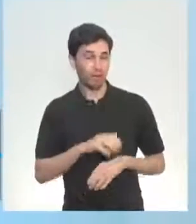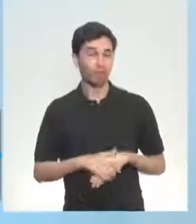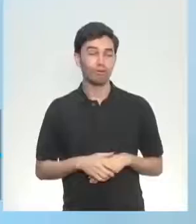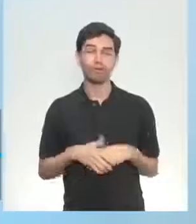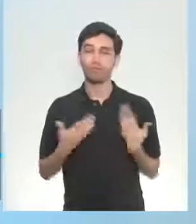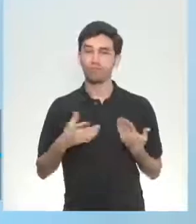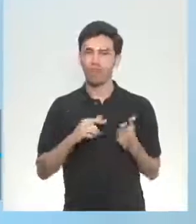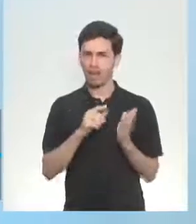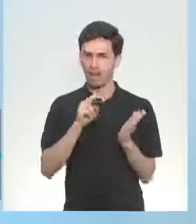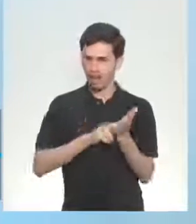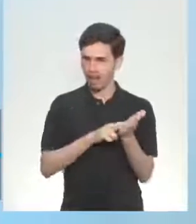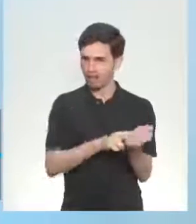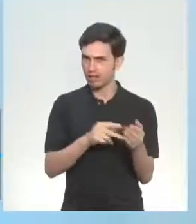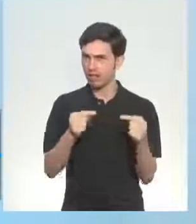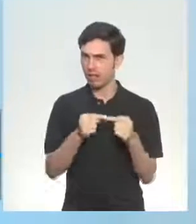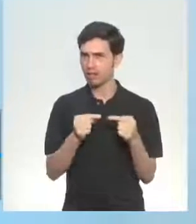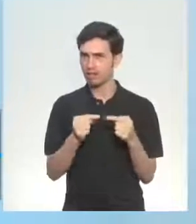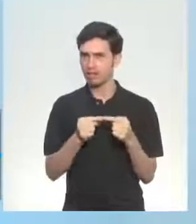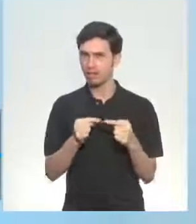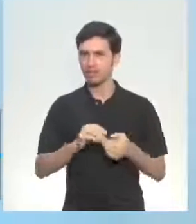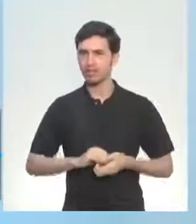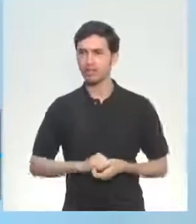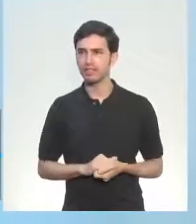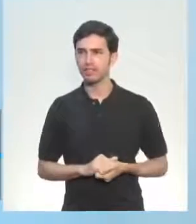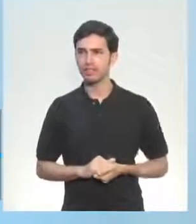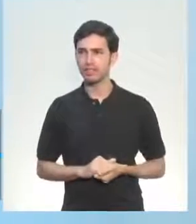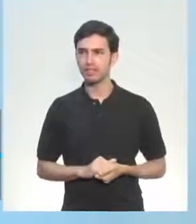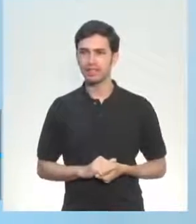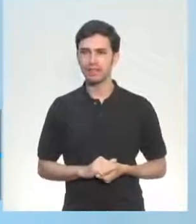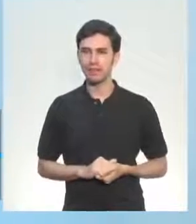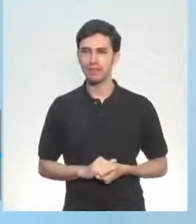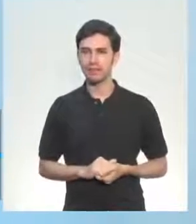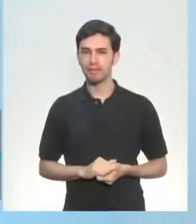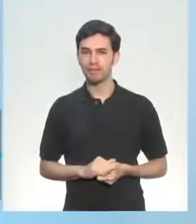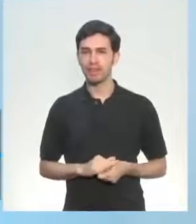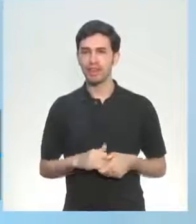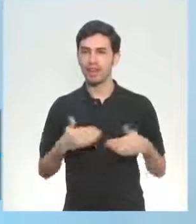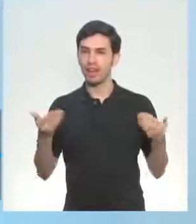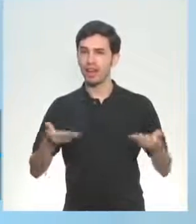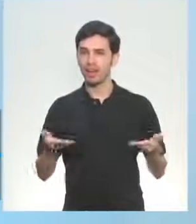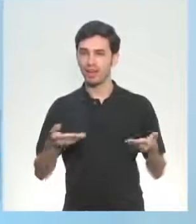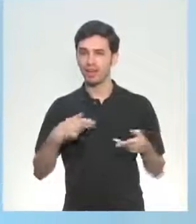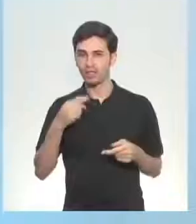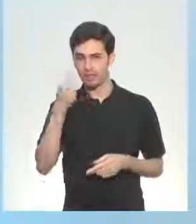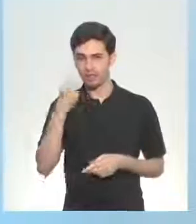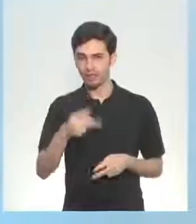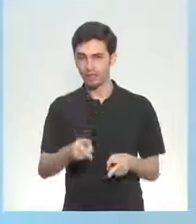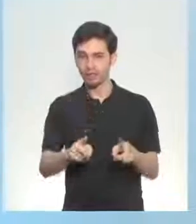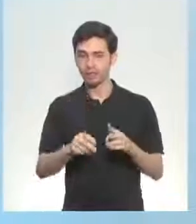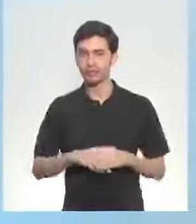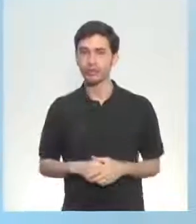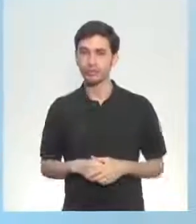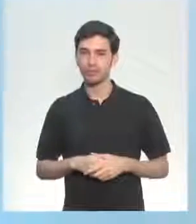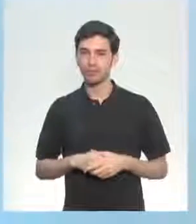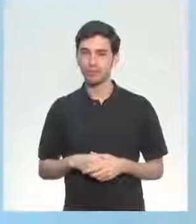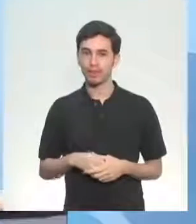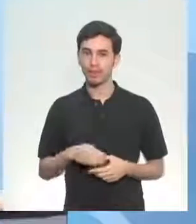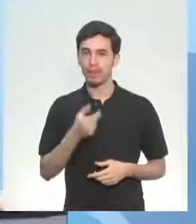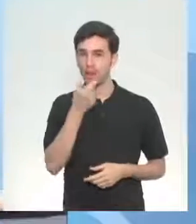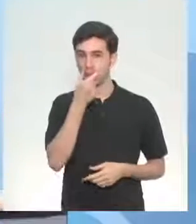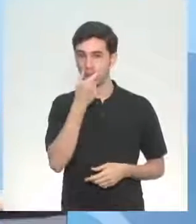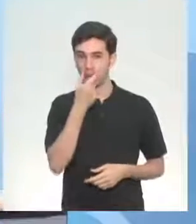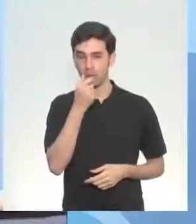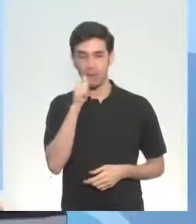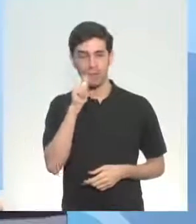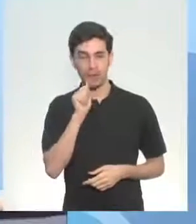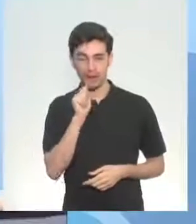está adequada ao contexto ou não? A gente vai ver isso aí durante a aula. Vamos lá, Andréia? Bom dia. Bom